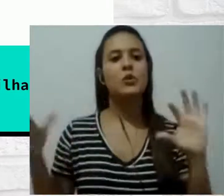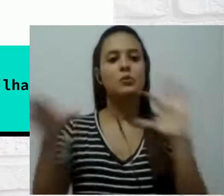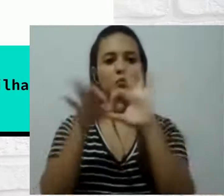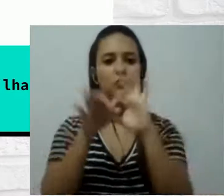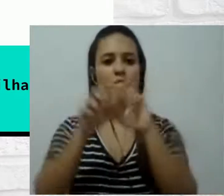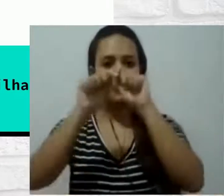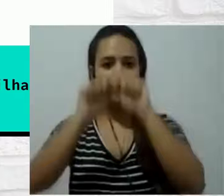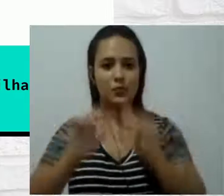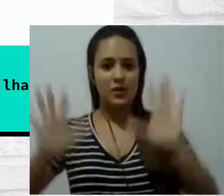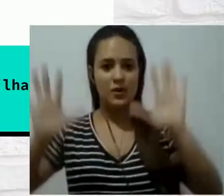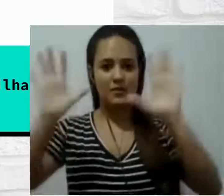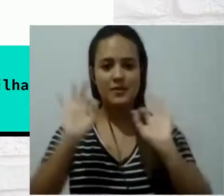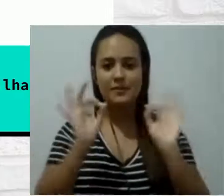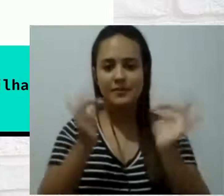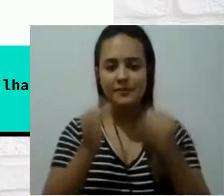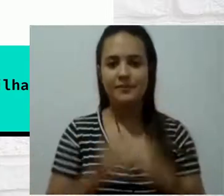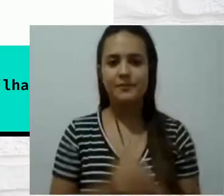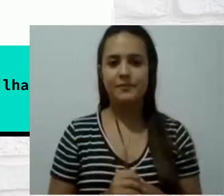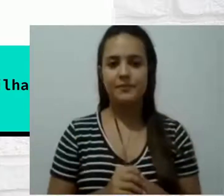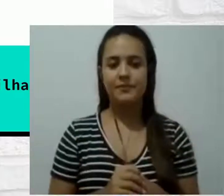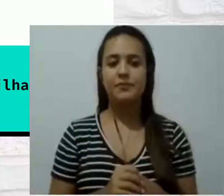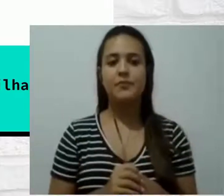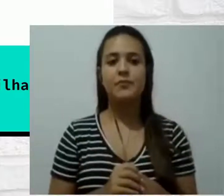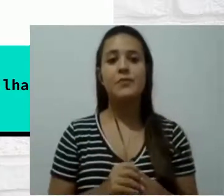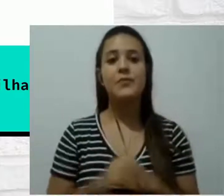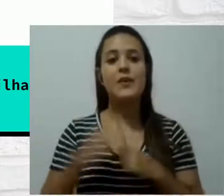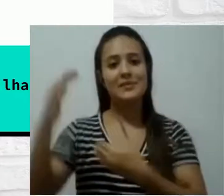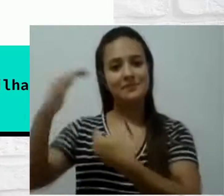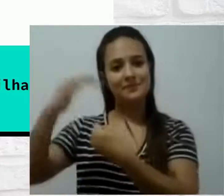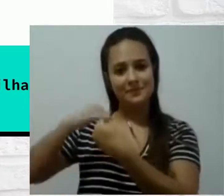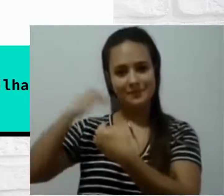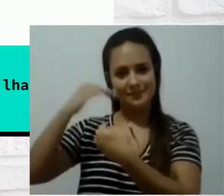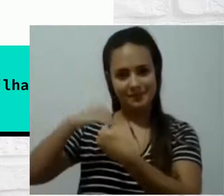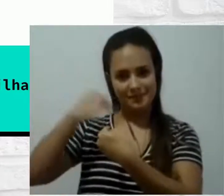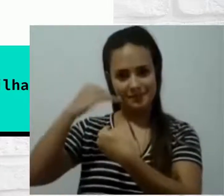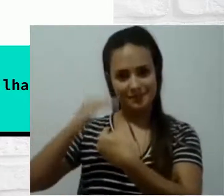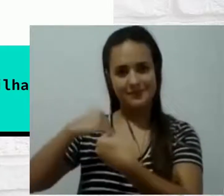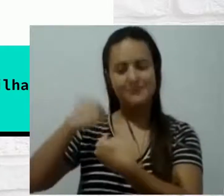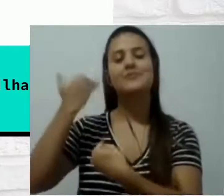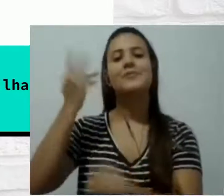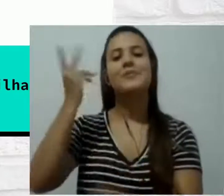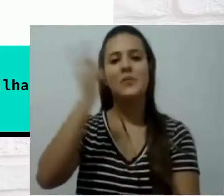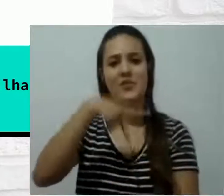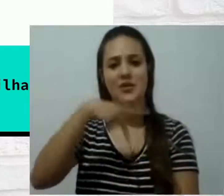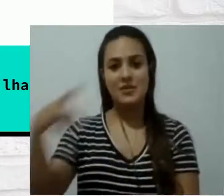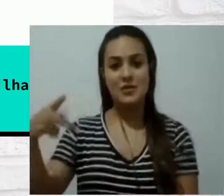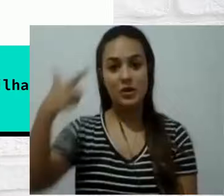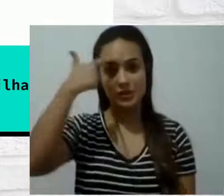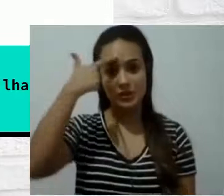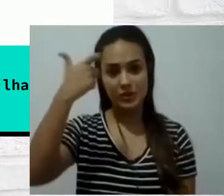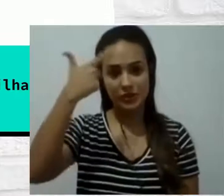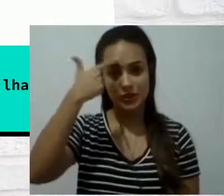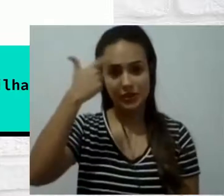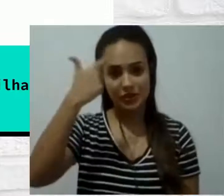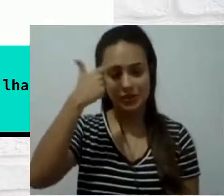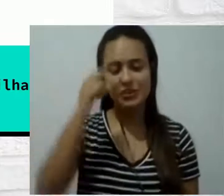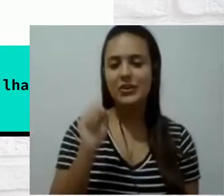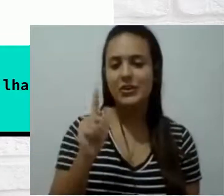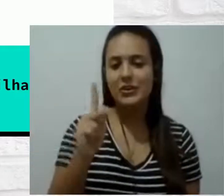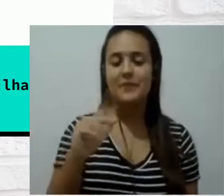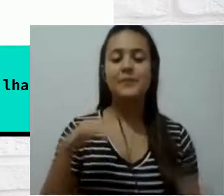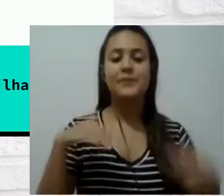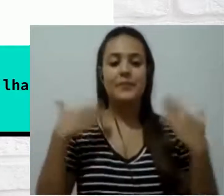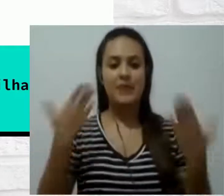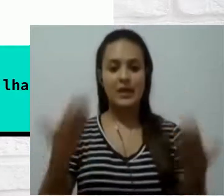um oferecimento Joaquim Nogueira e em concordância com a UFC. E nós somos orientados